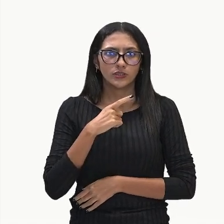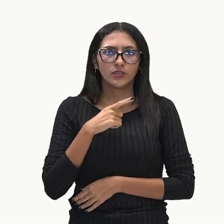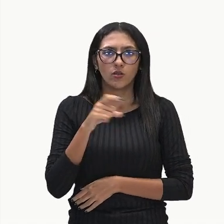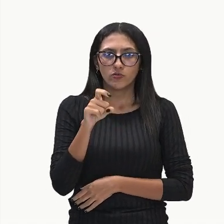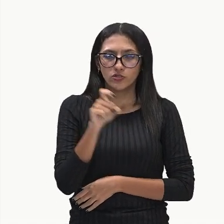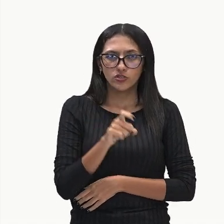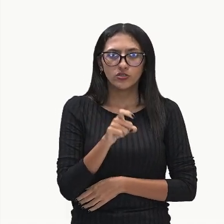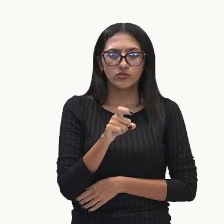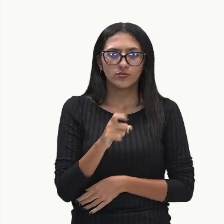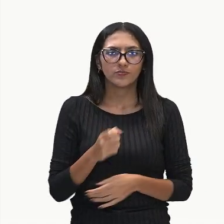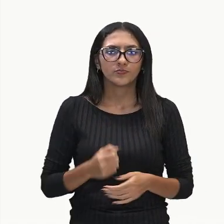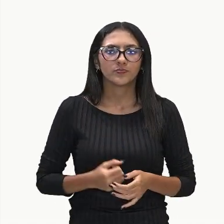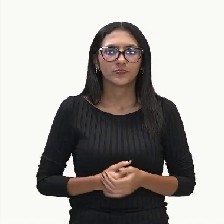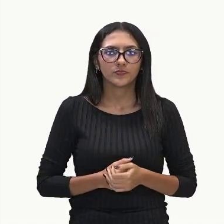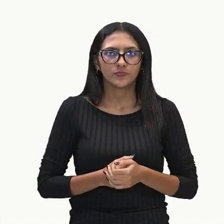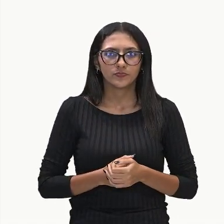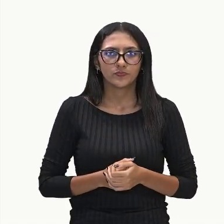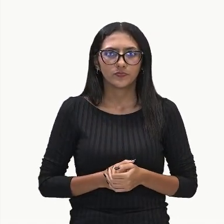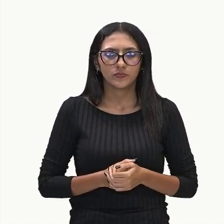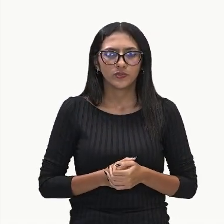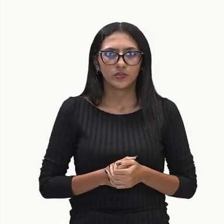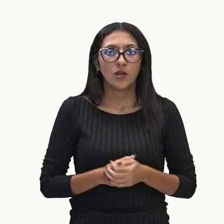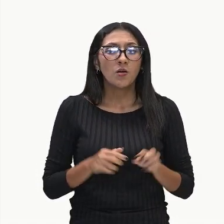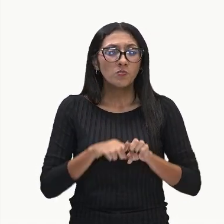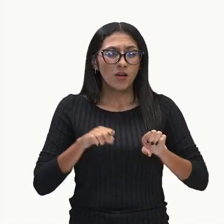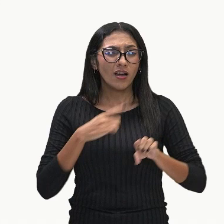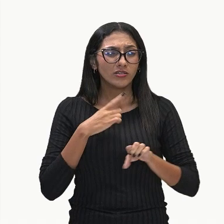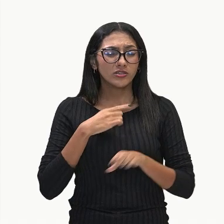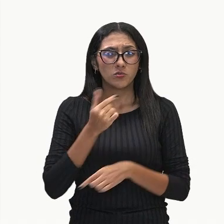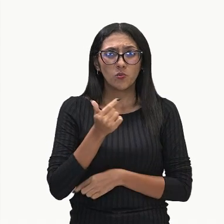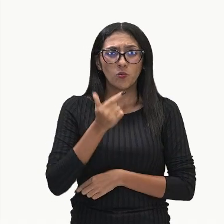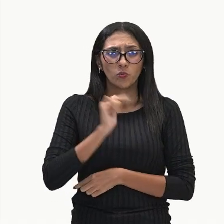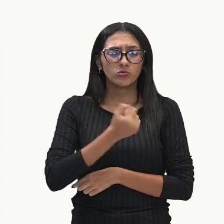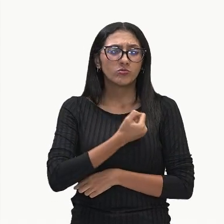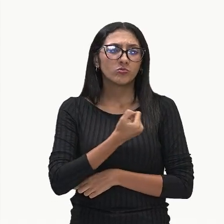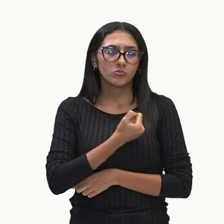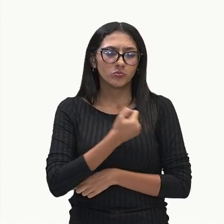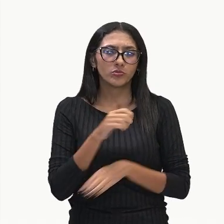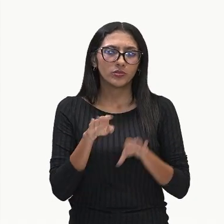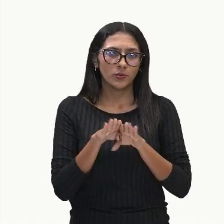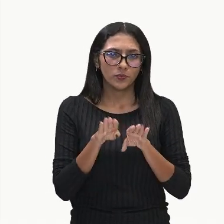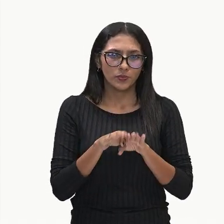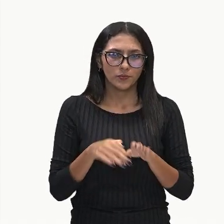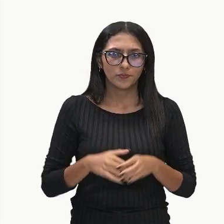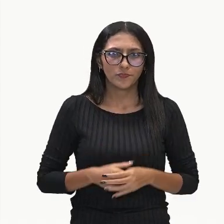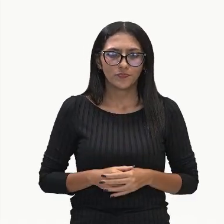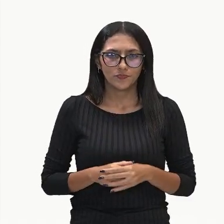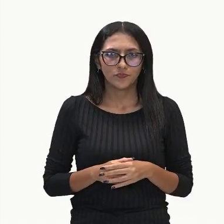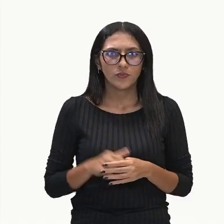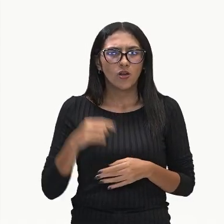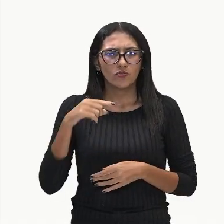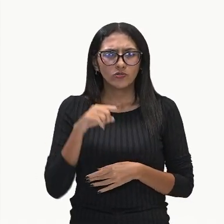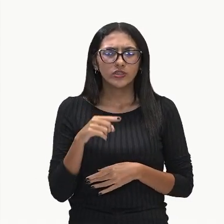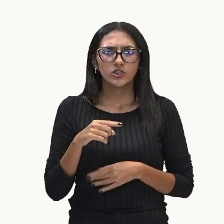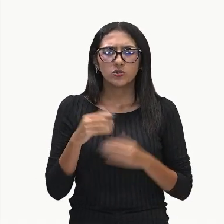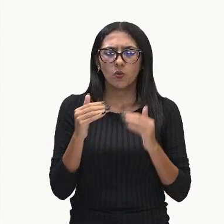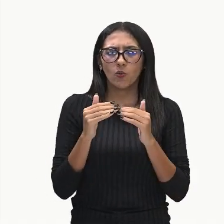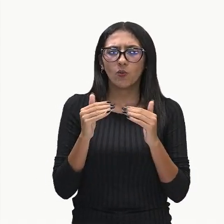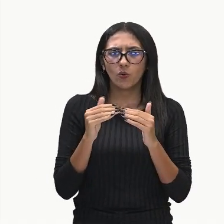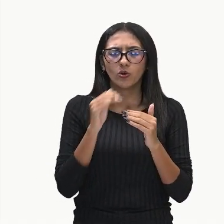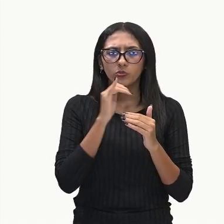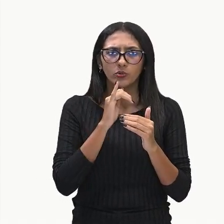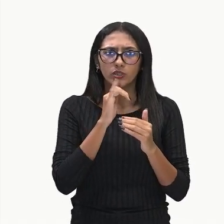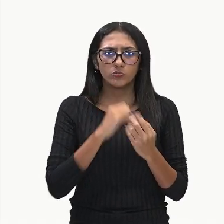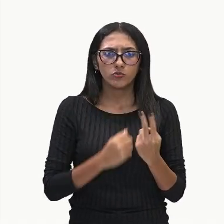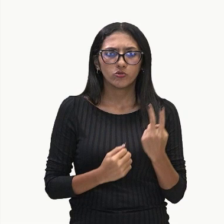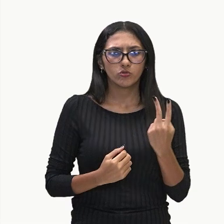sim. Só que além do x tem um número que também mora. Você concorda comigo que o 2, ele mora lá